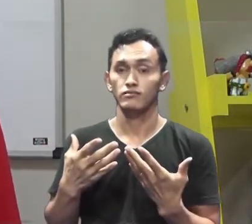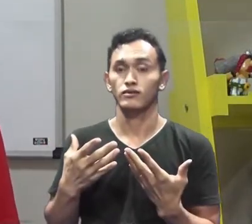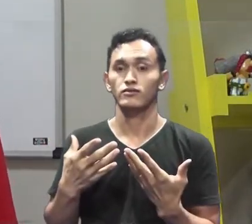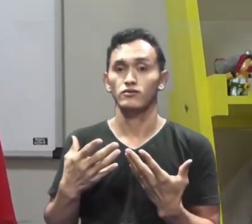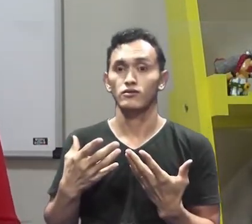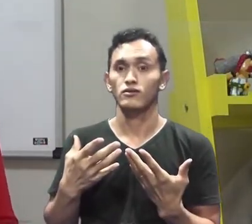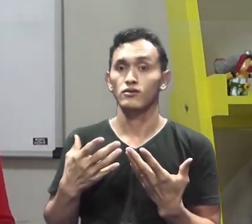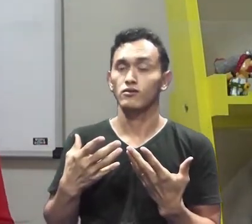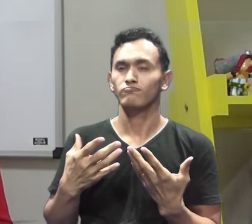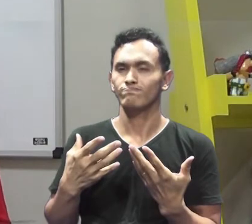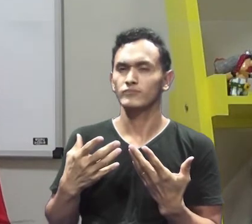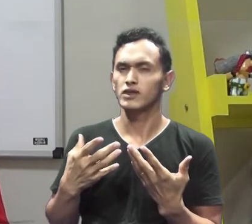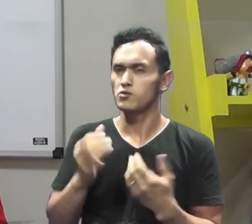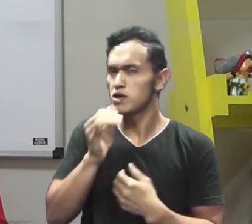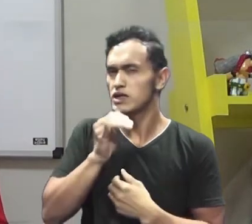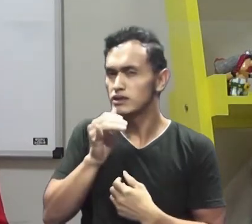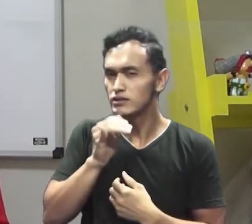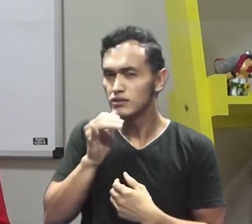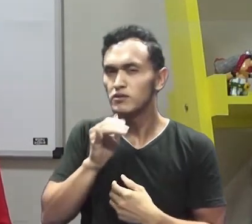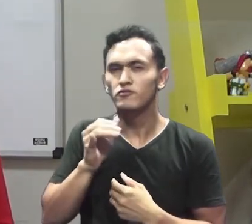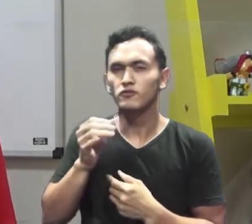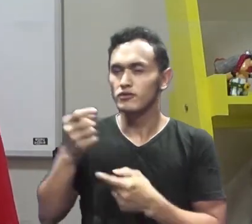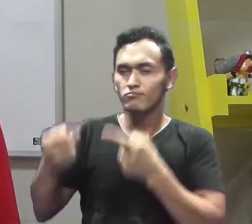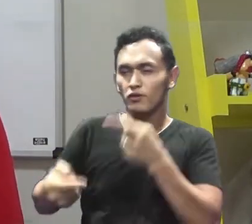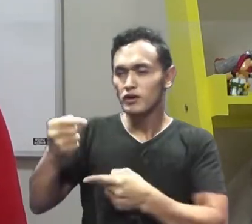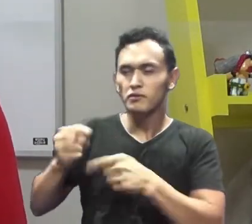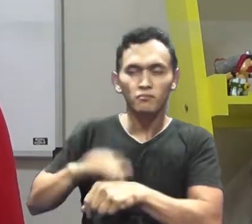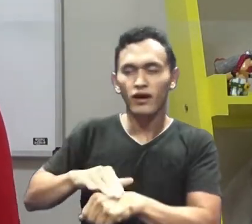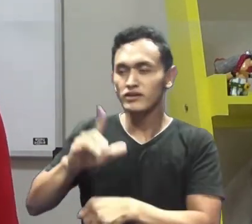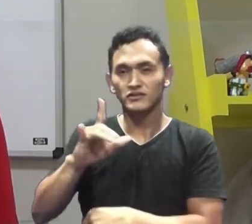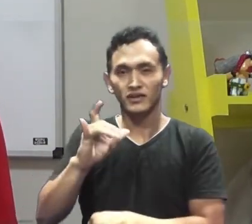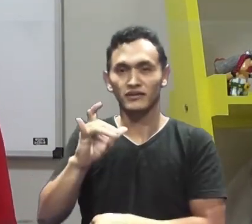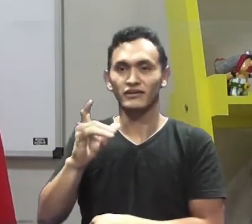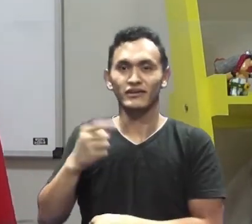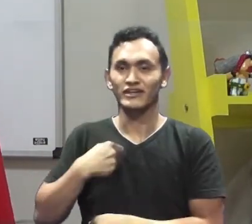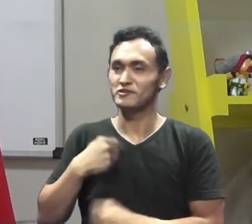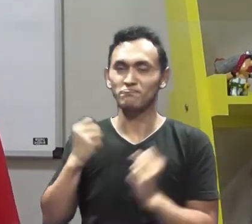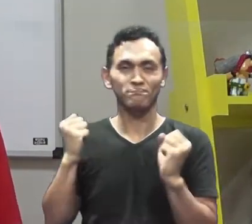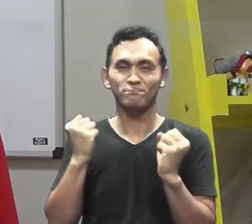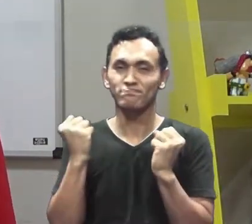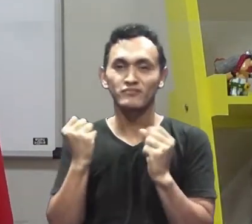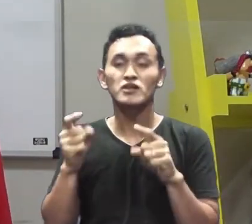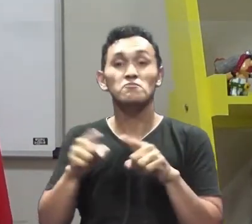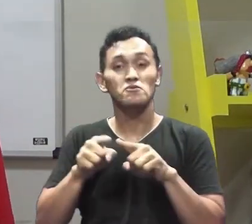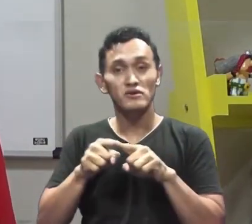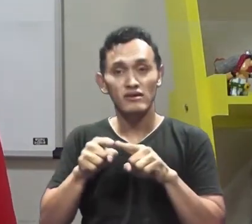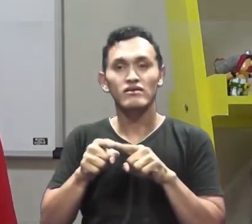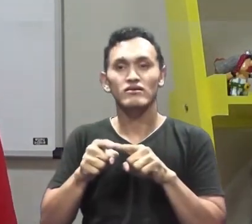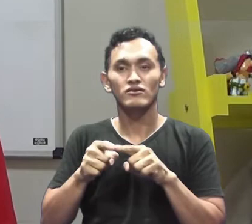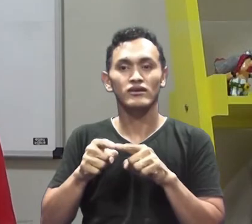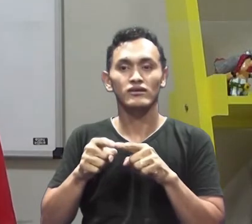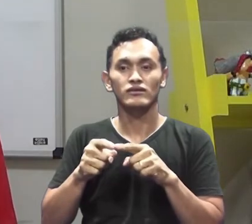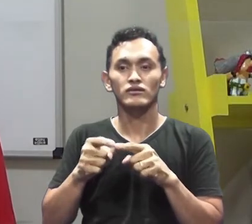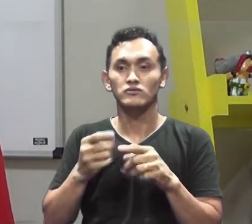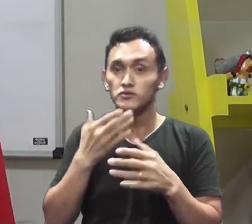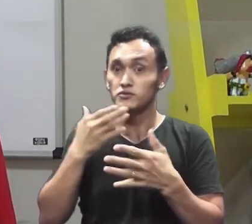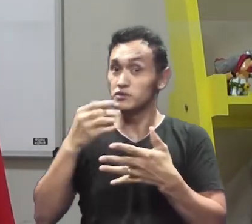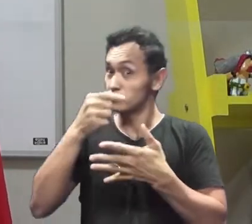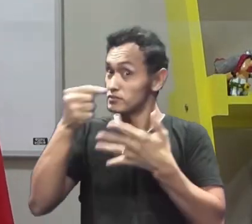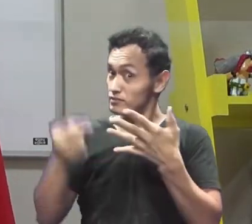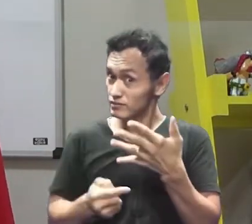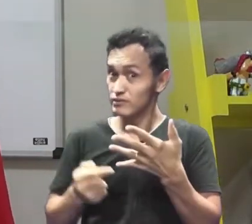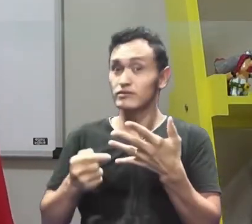eu adorei, porque um dos pontos de aprendizagem, segundo Eric Jensen, que é um